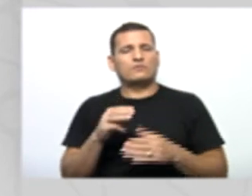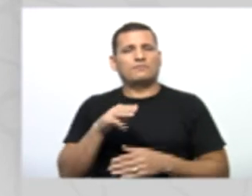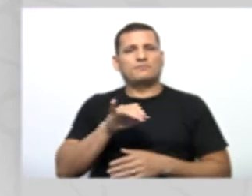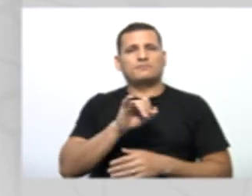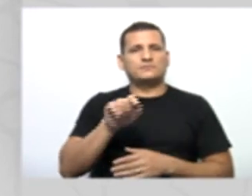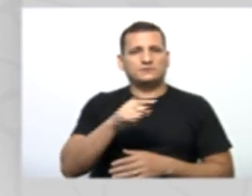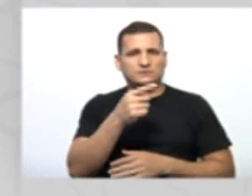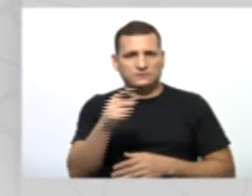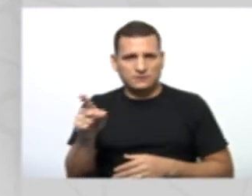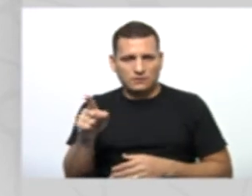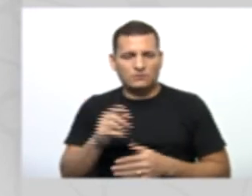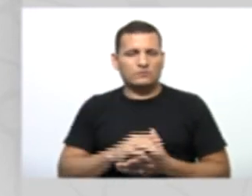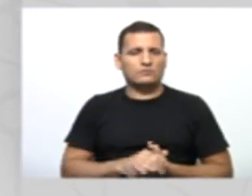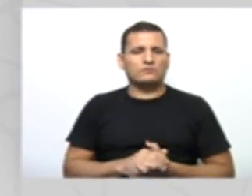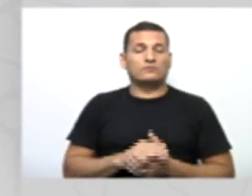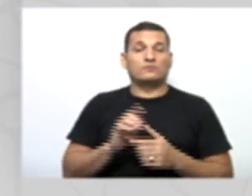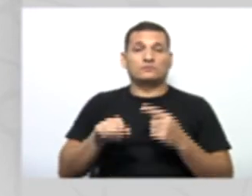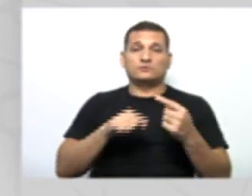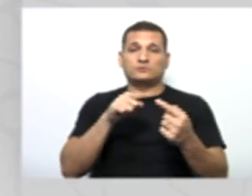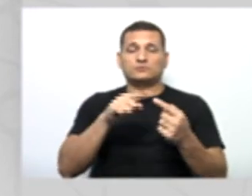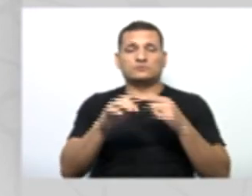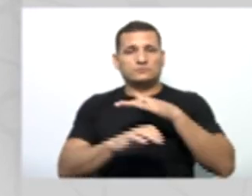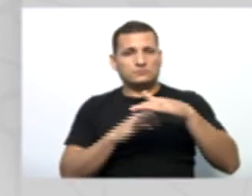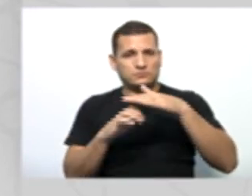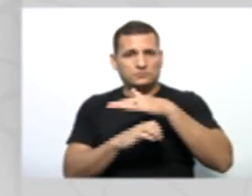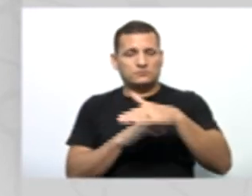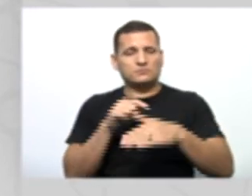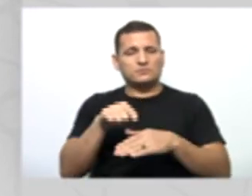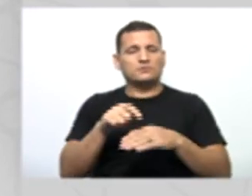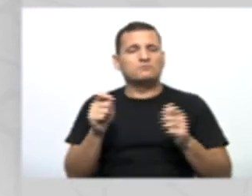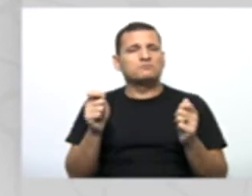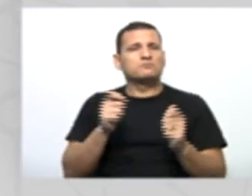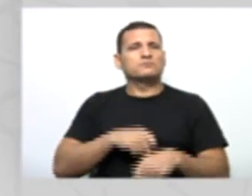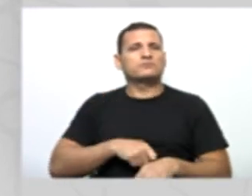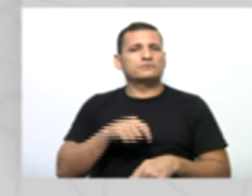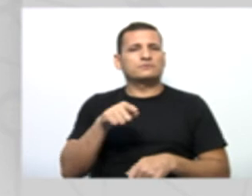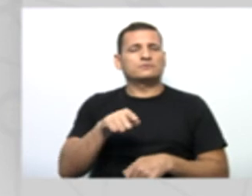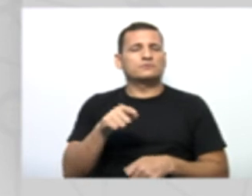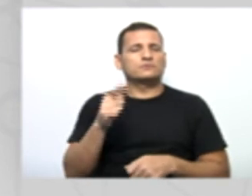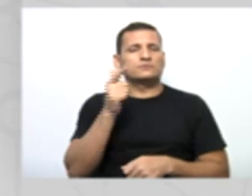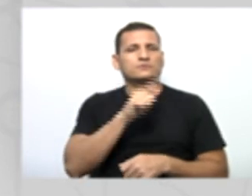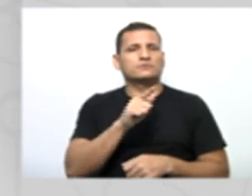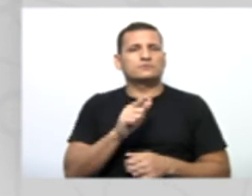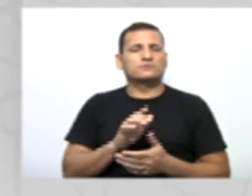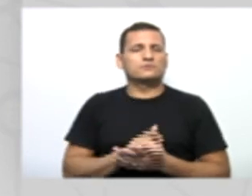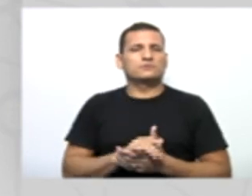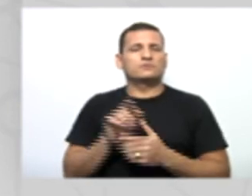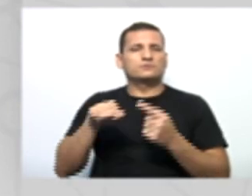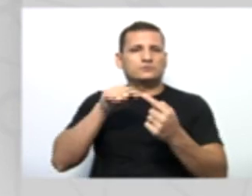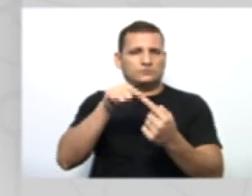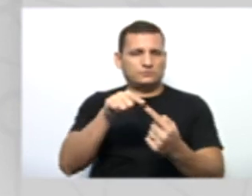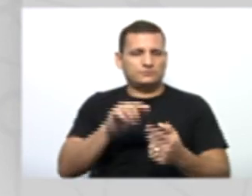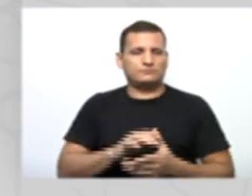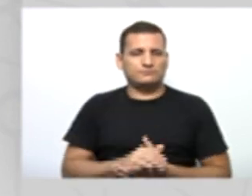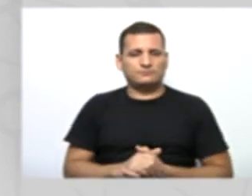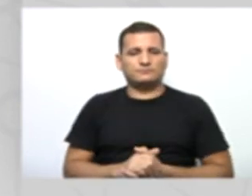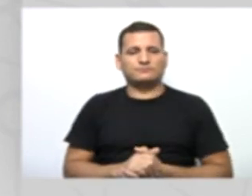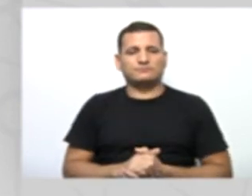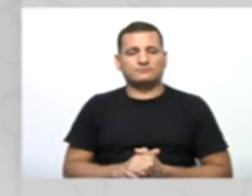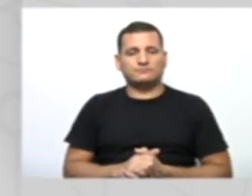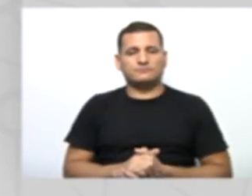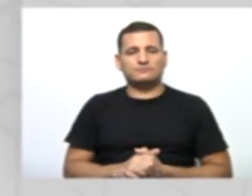missão e os objetivos de uma empresa para que ela possa atingir, né, os resultados esperados.